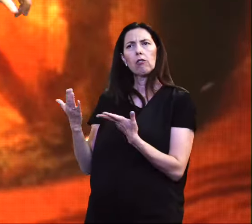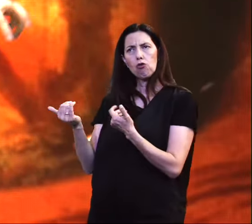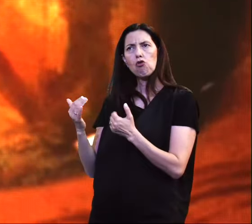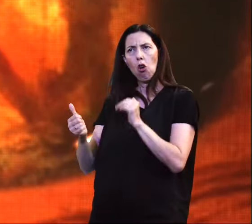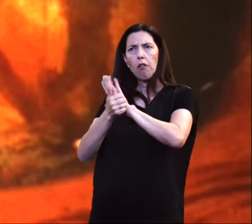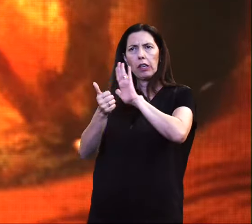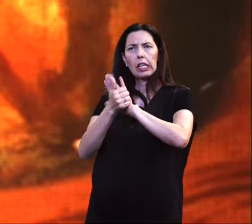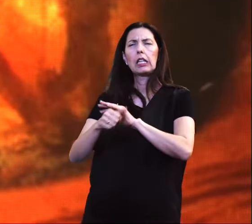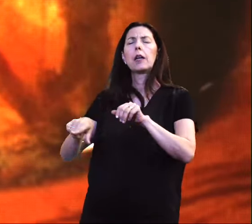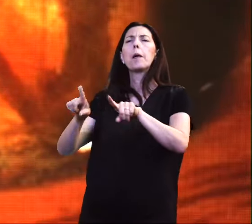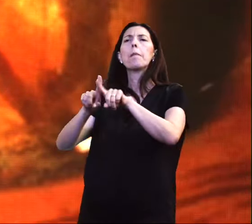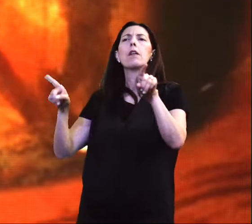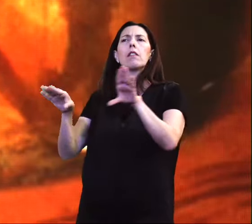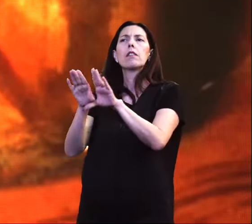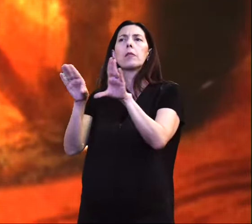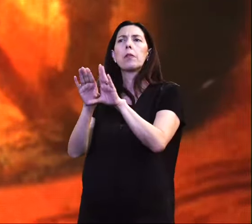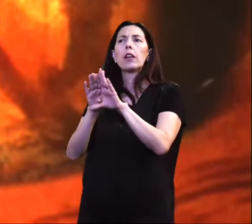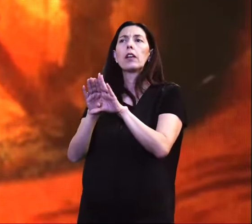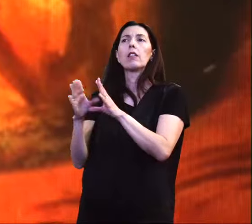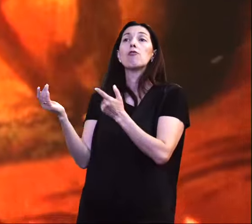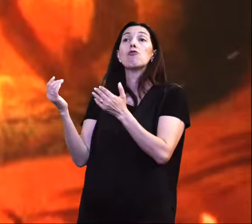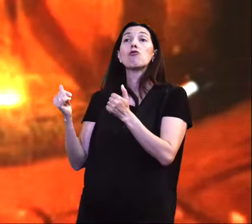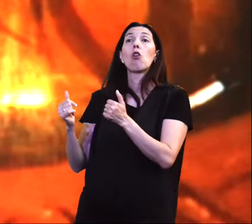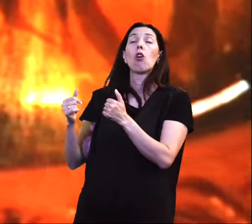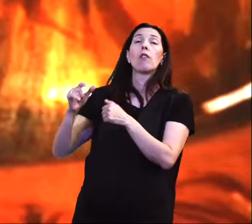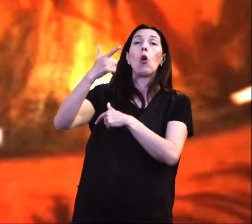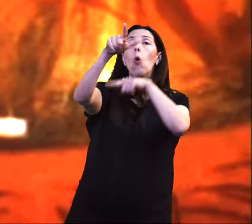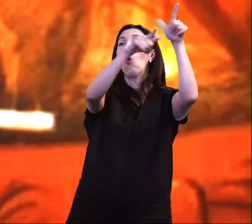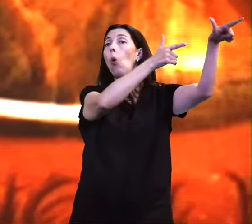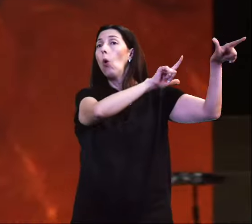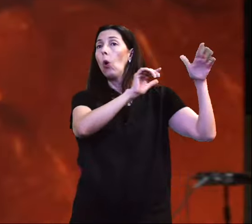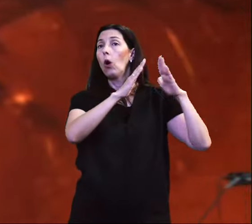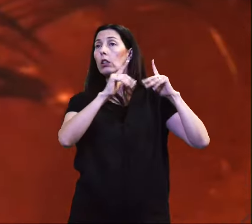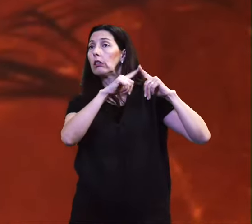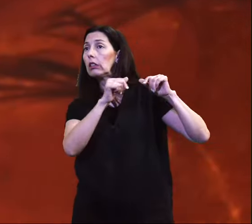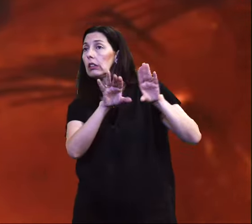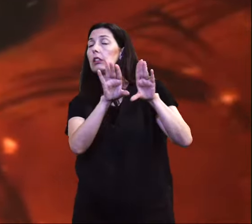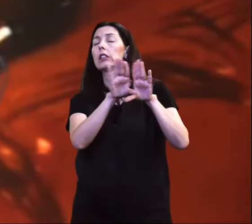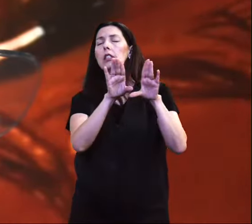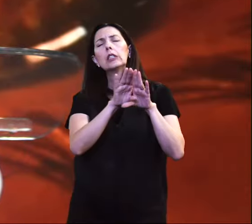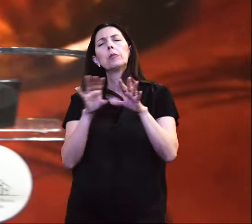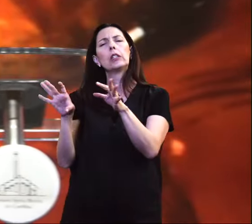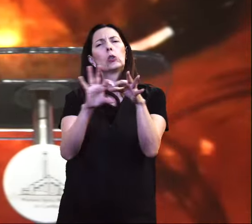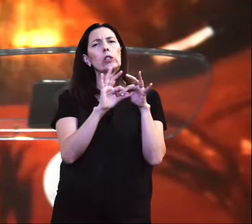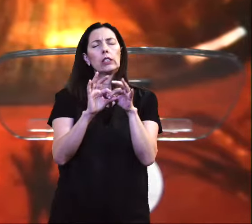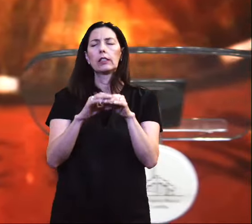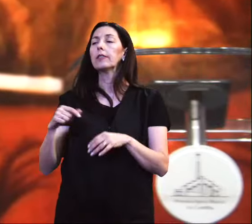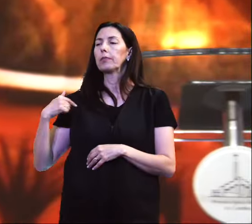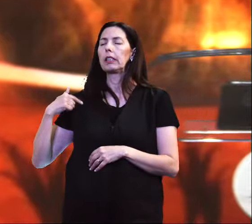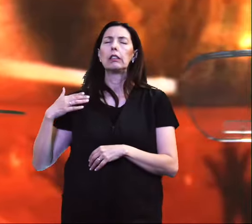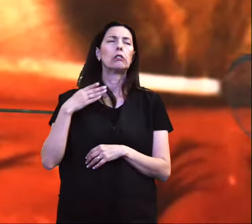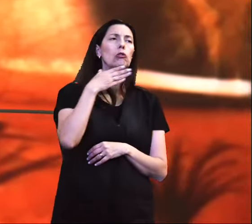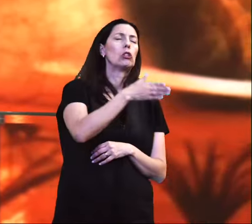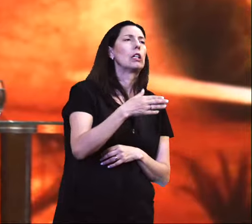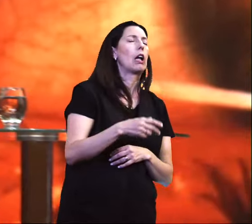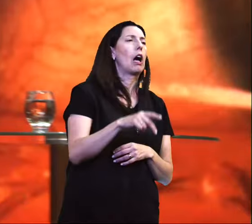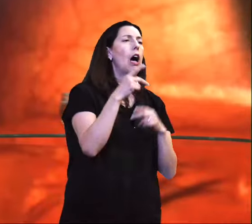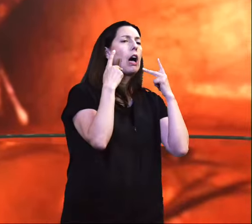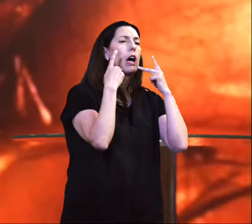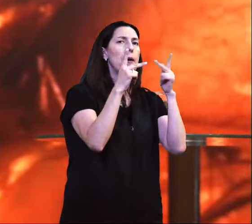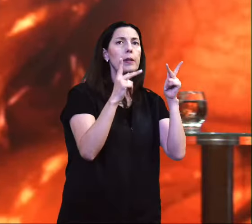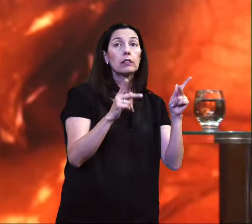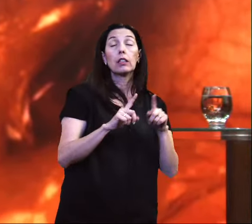igreja, mas de várias igrejas. Eles se reuniam para orar. E eles pediram para eu dar uma palavra, eu fui lá, mas eu falei, eu quero ver o que